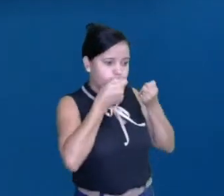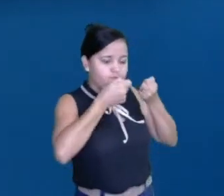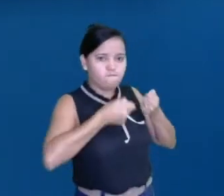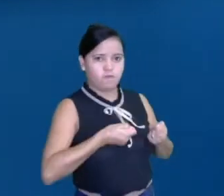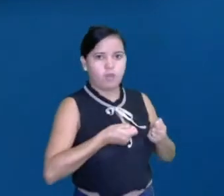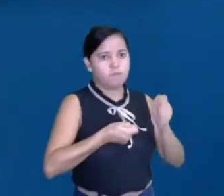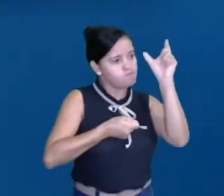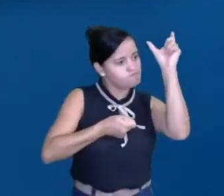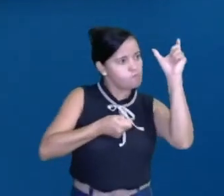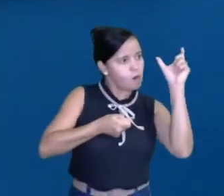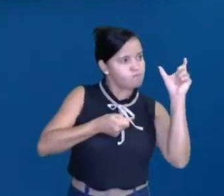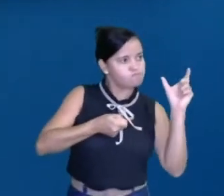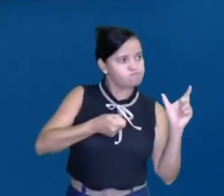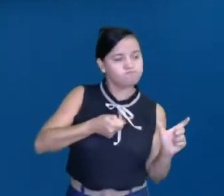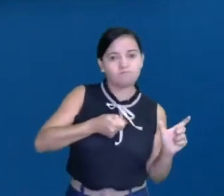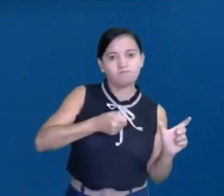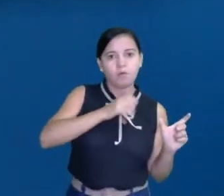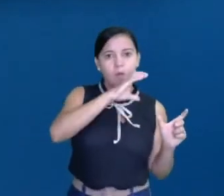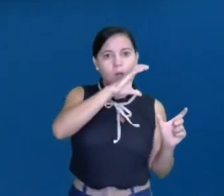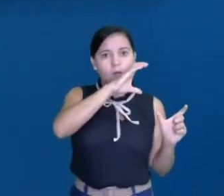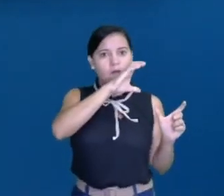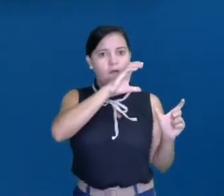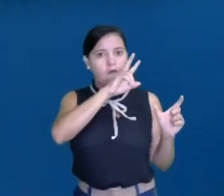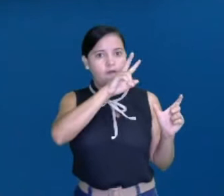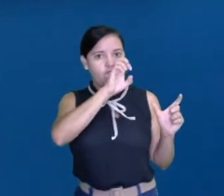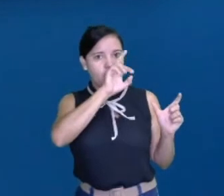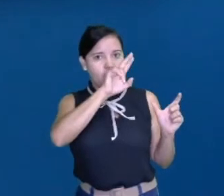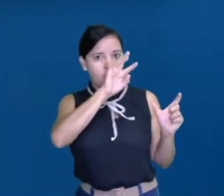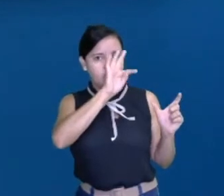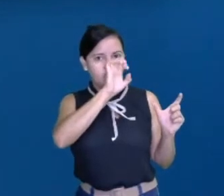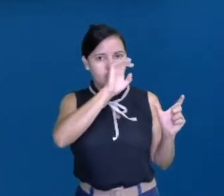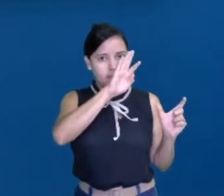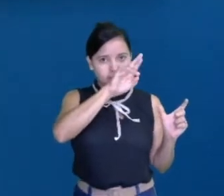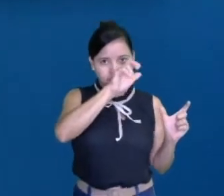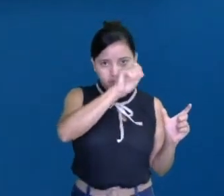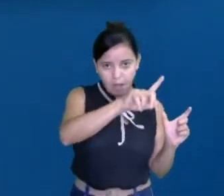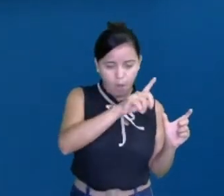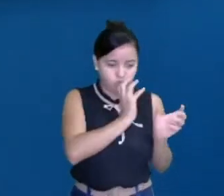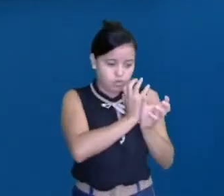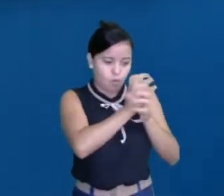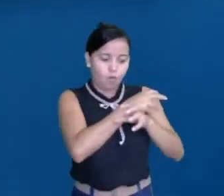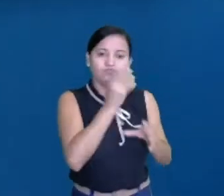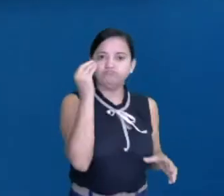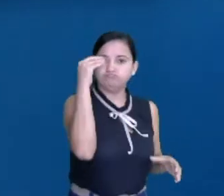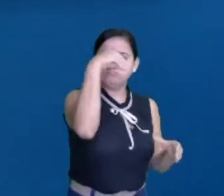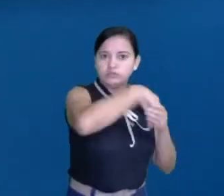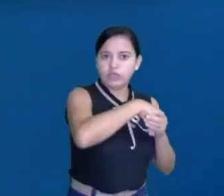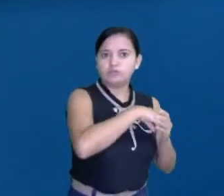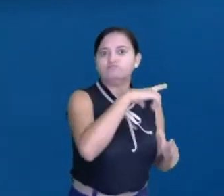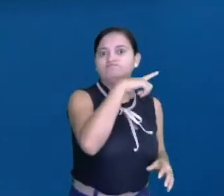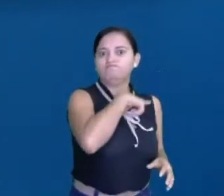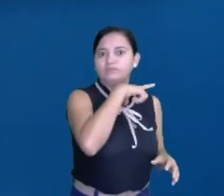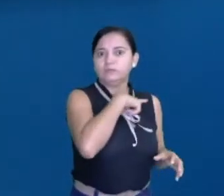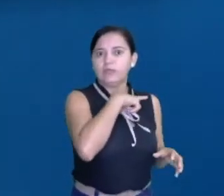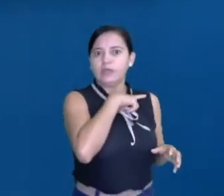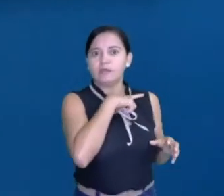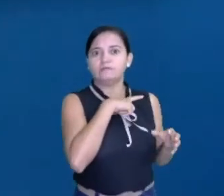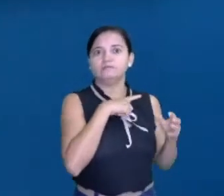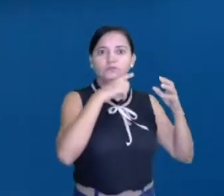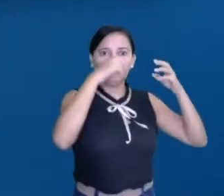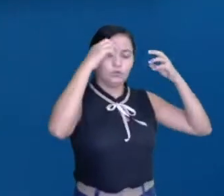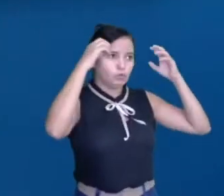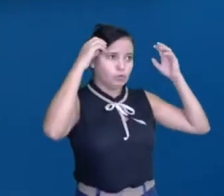uma coluna vertebral, por isso são chamados de vertebrados. Dentro dessa coluna vertebral possui um sistema